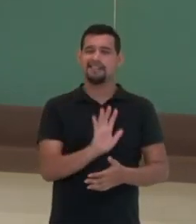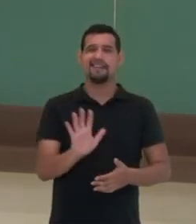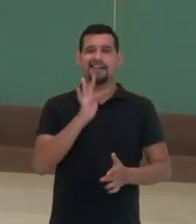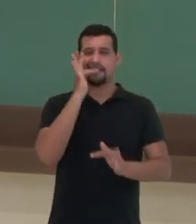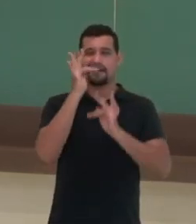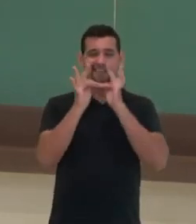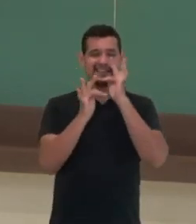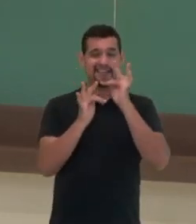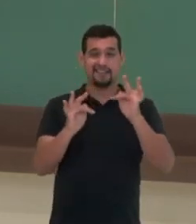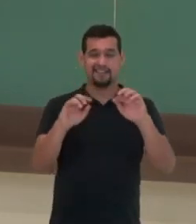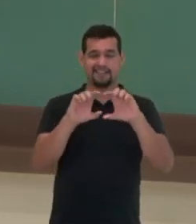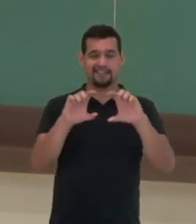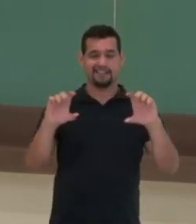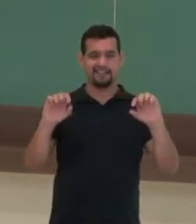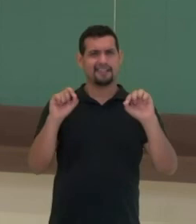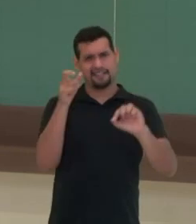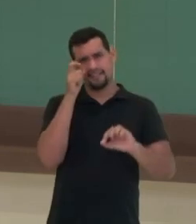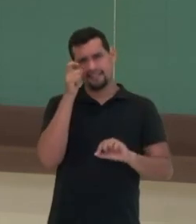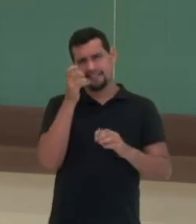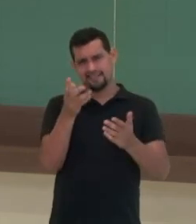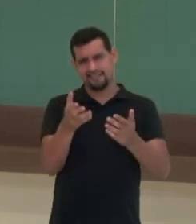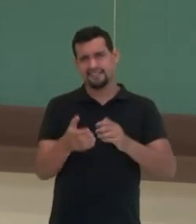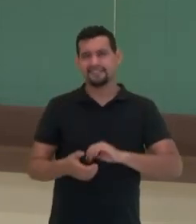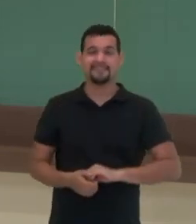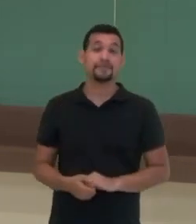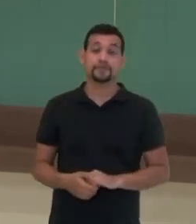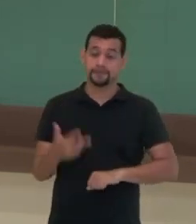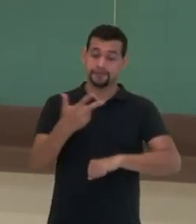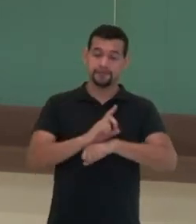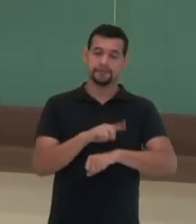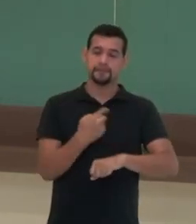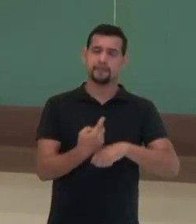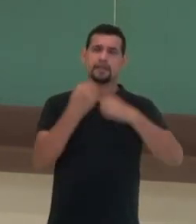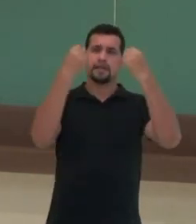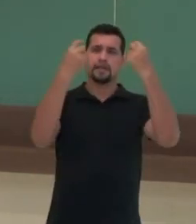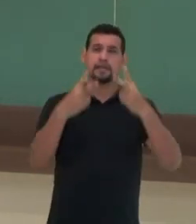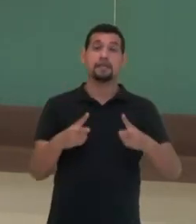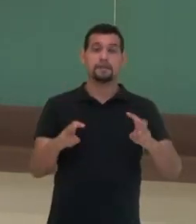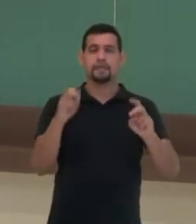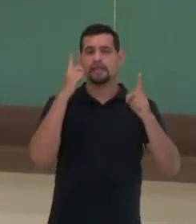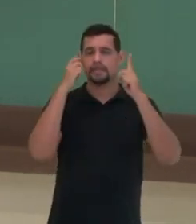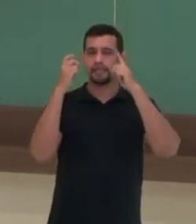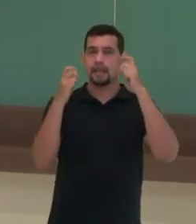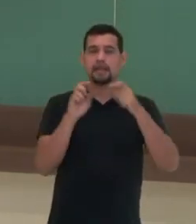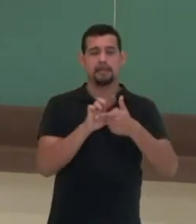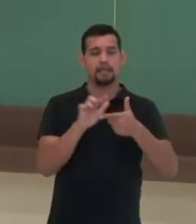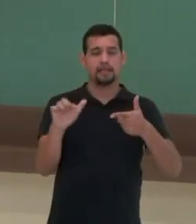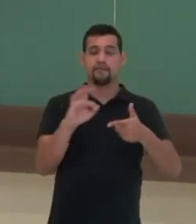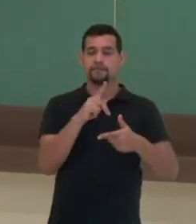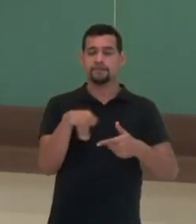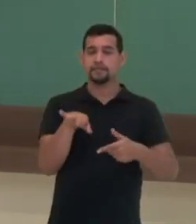no retângulo. Bem interessante, né? Nesse vídeo nós falamos sobre noção de gráfico